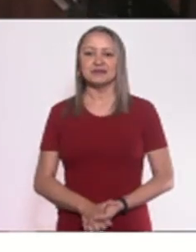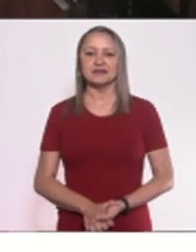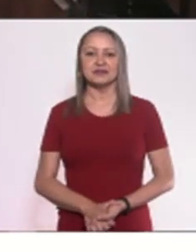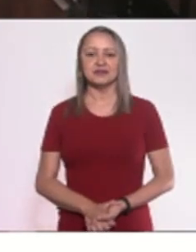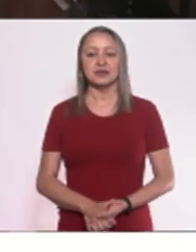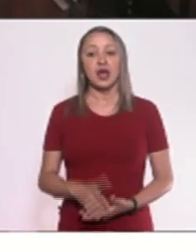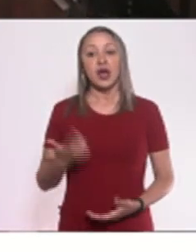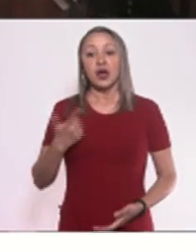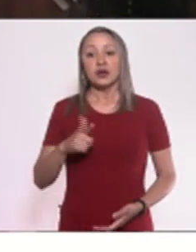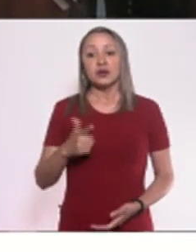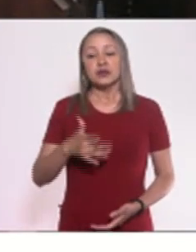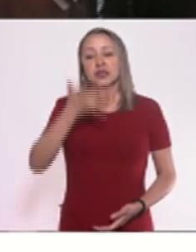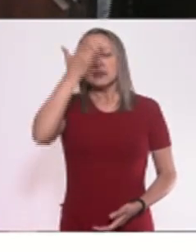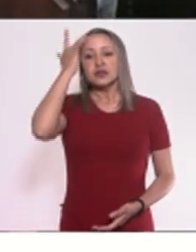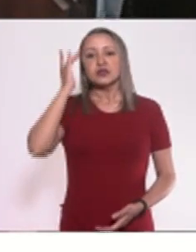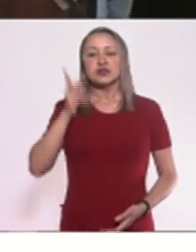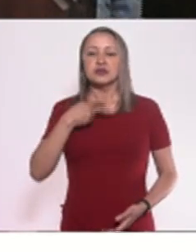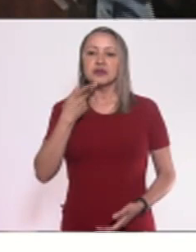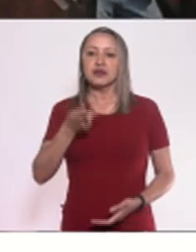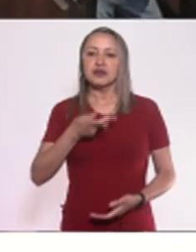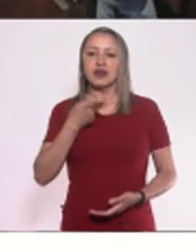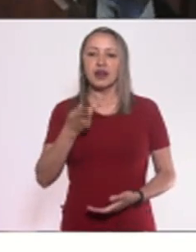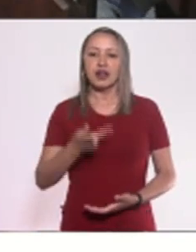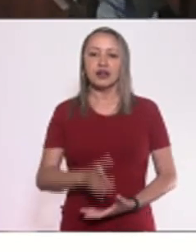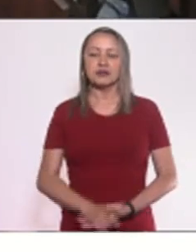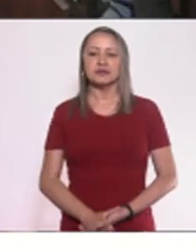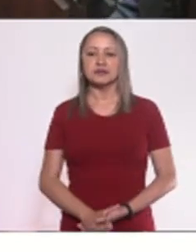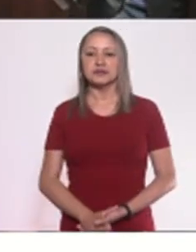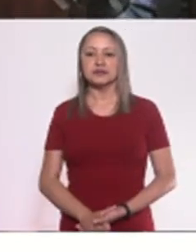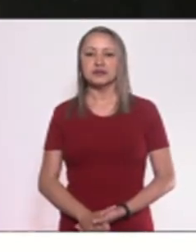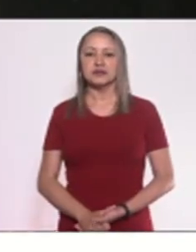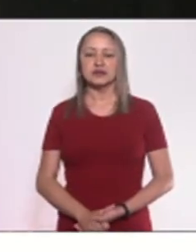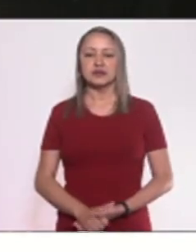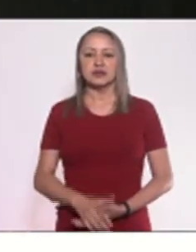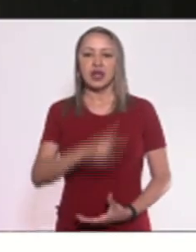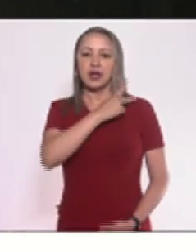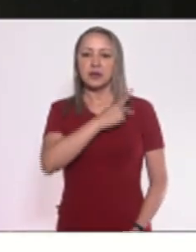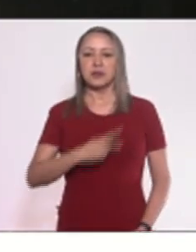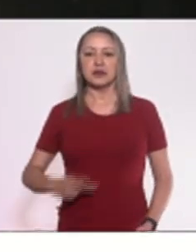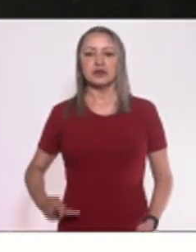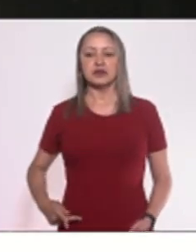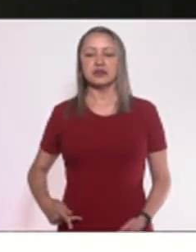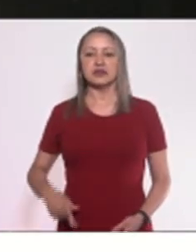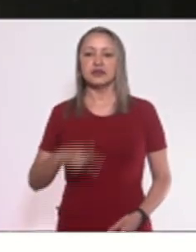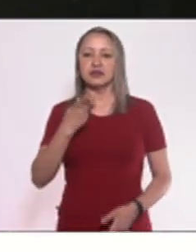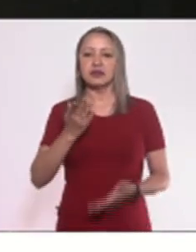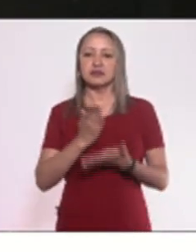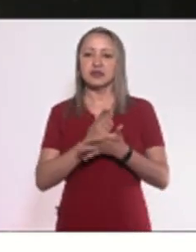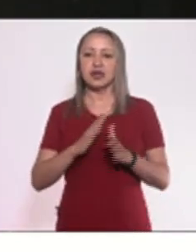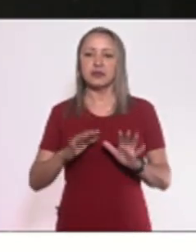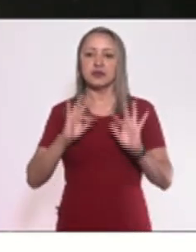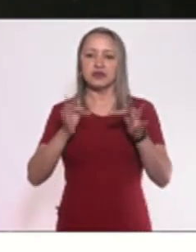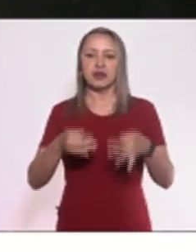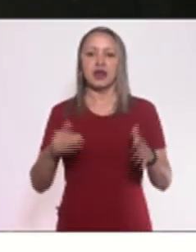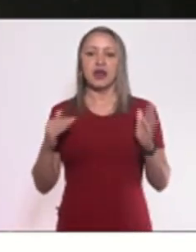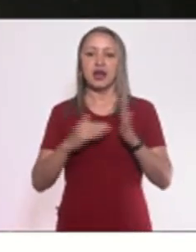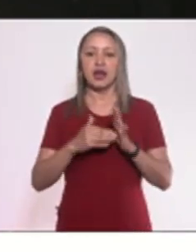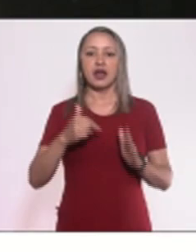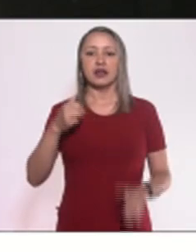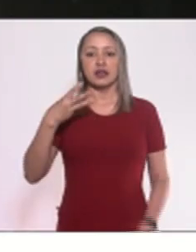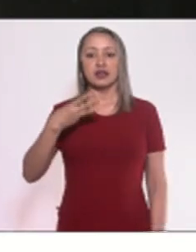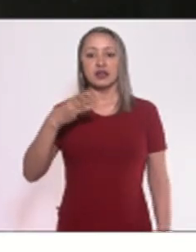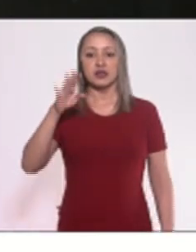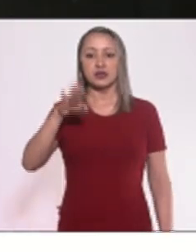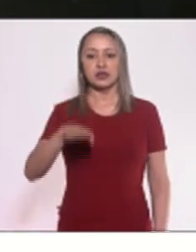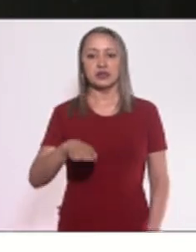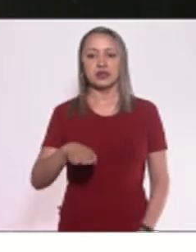Não havendo mais orador inscrito, a presidência suspende os trabalhos até às 15 horas,